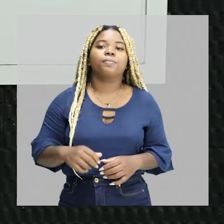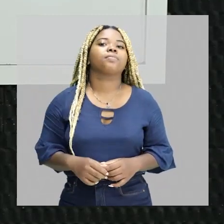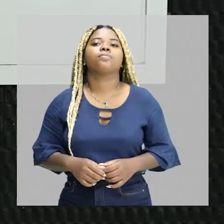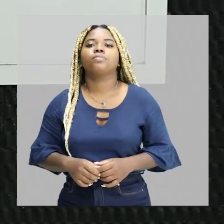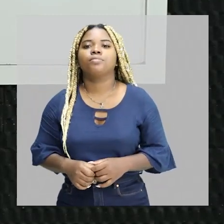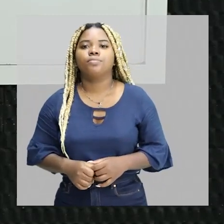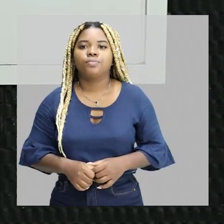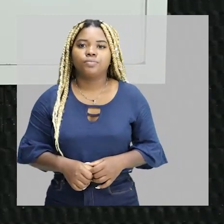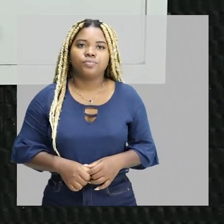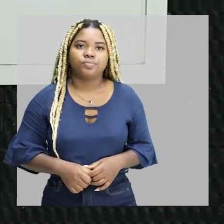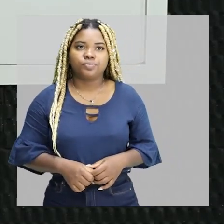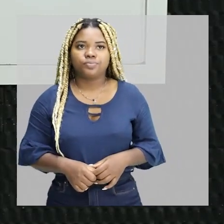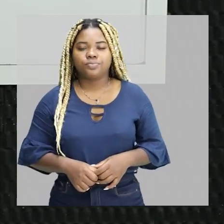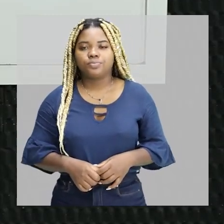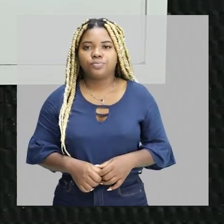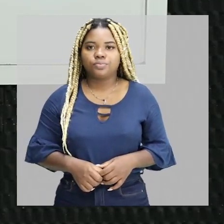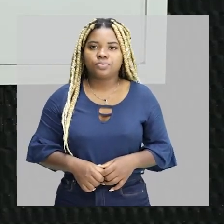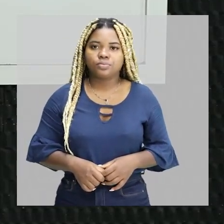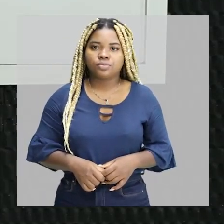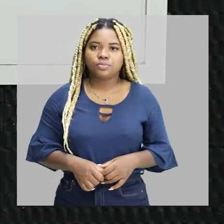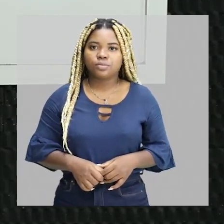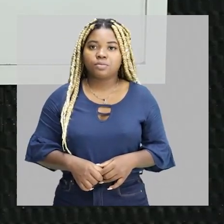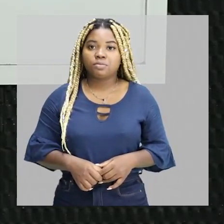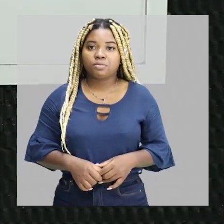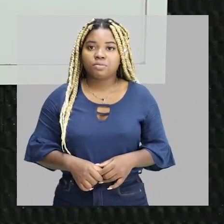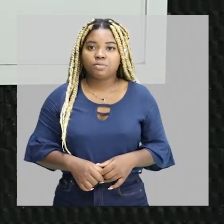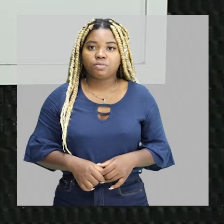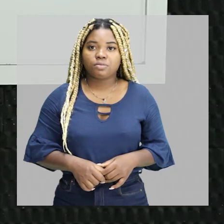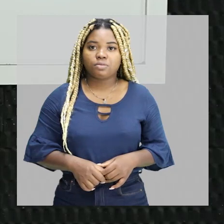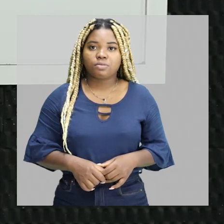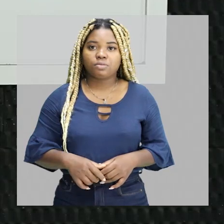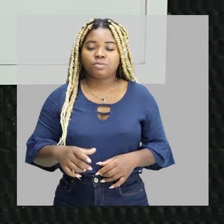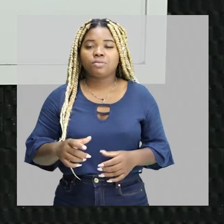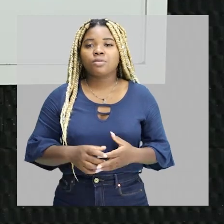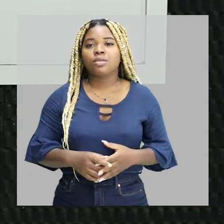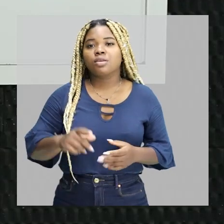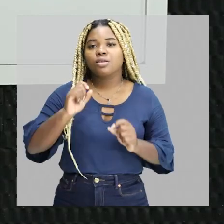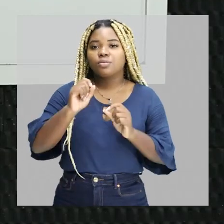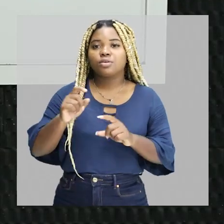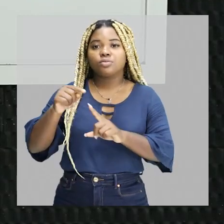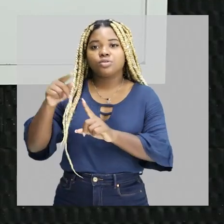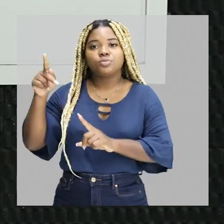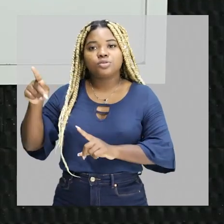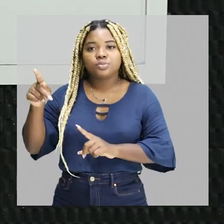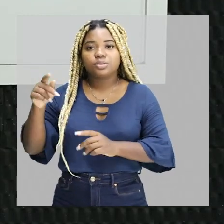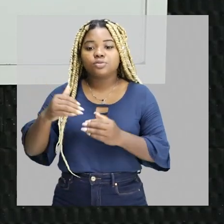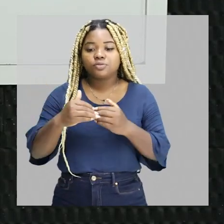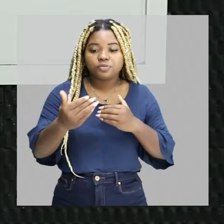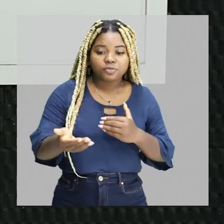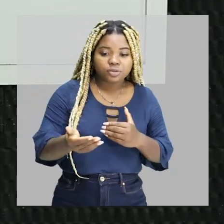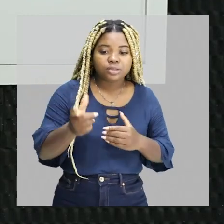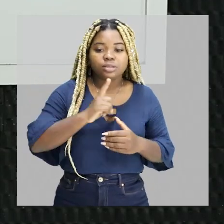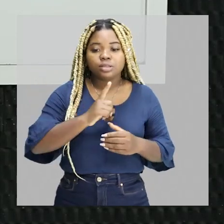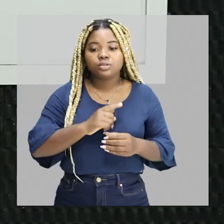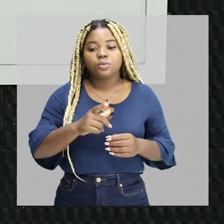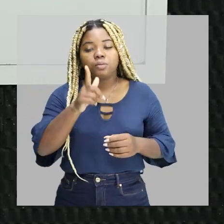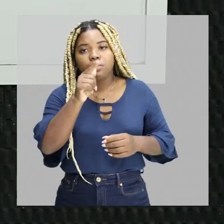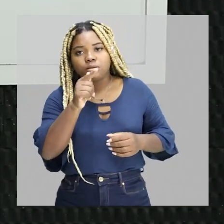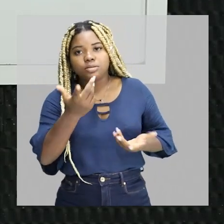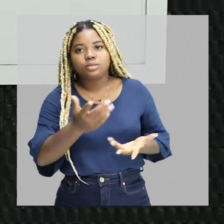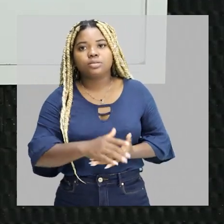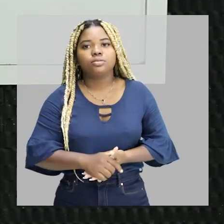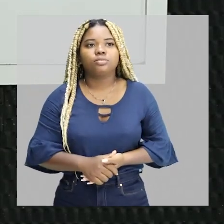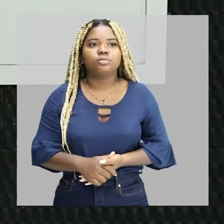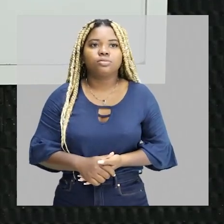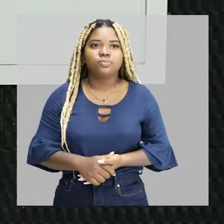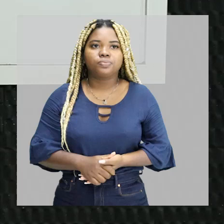certo? Que é a pressão, como já diz, da própria atmosfera, né, que exerce sobre esses líquidos, tá ok? É por